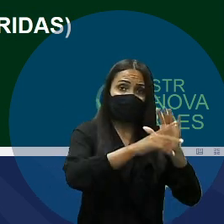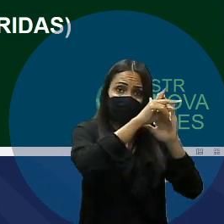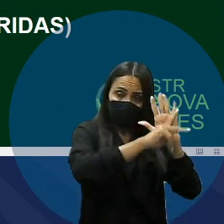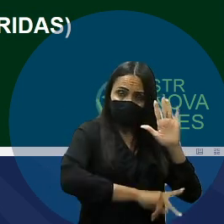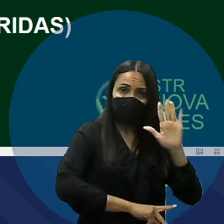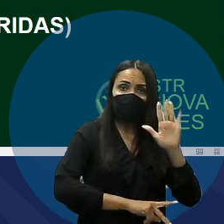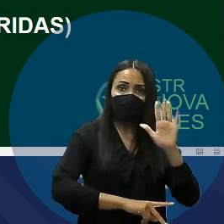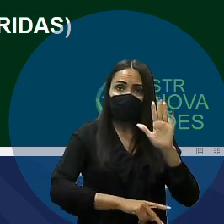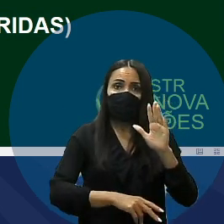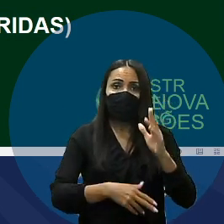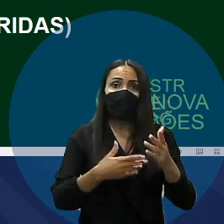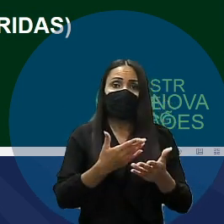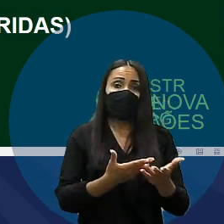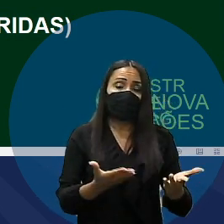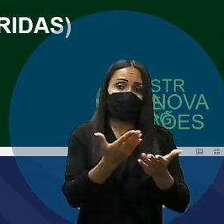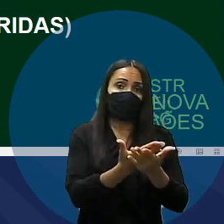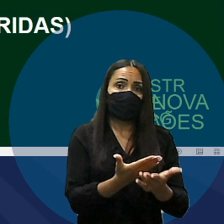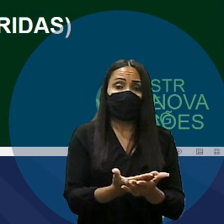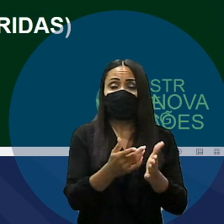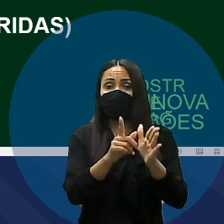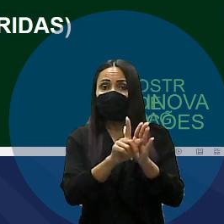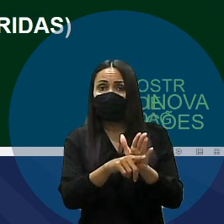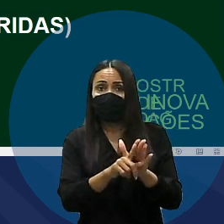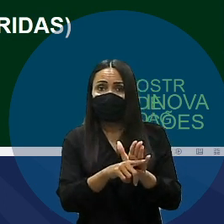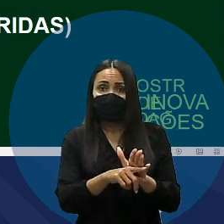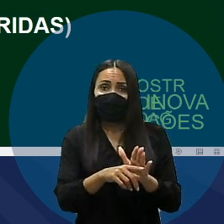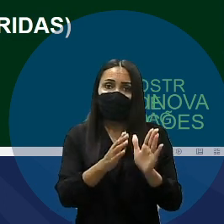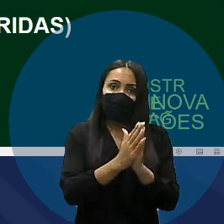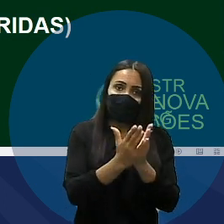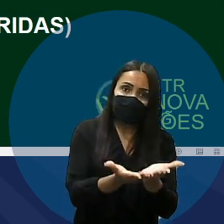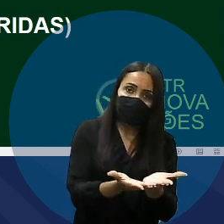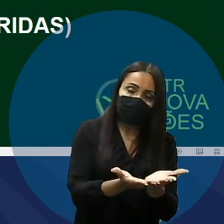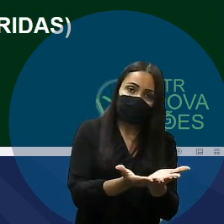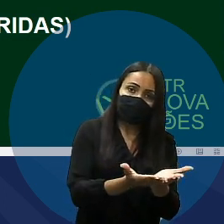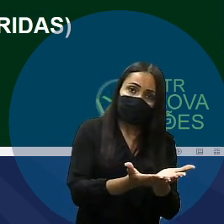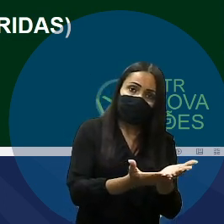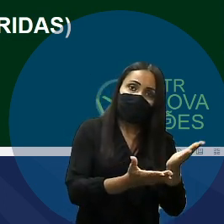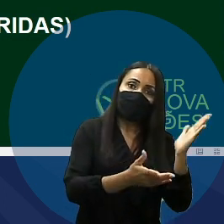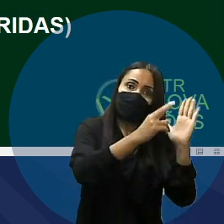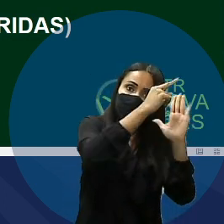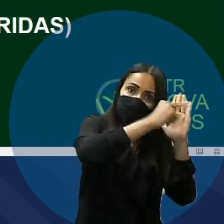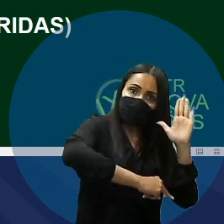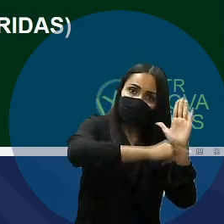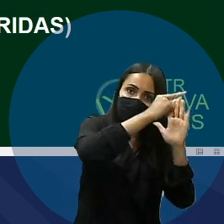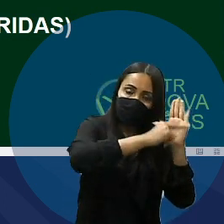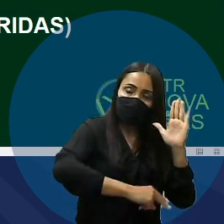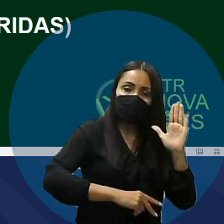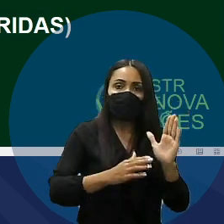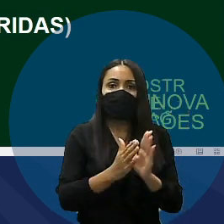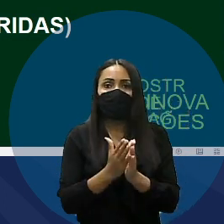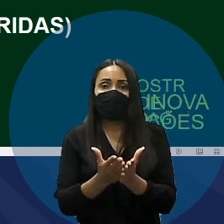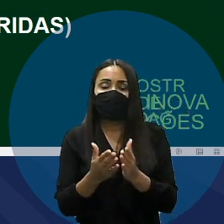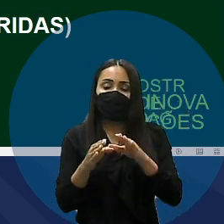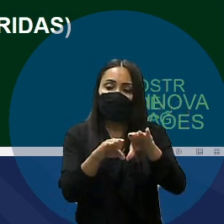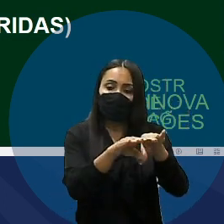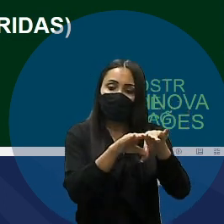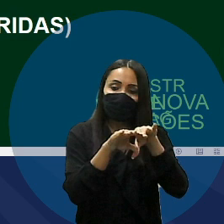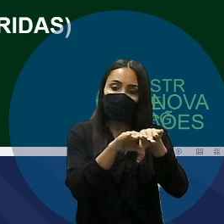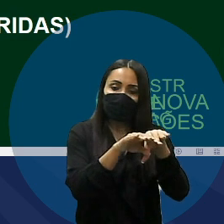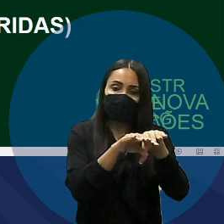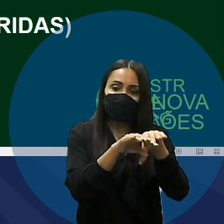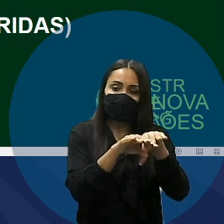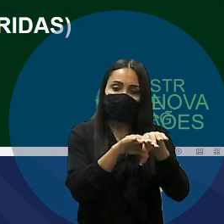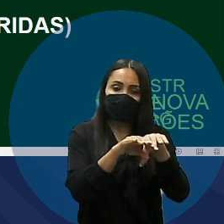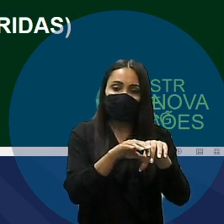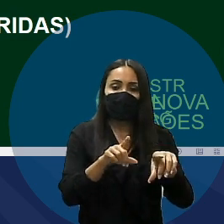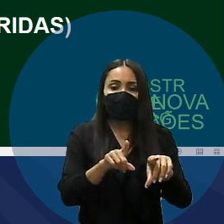dentro do estudo de gênero, a gente lê o livro Caderno Étnico-Racial, Mulheres Construindo a Igualdade, e também tem